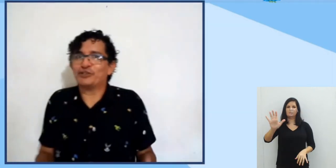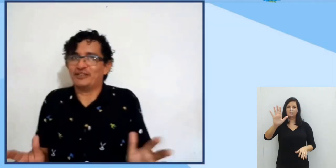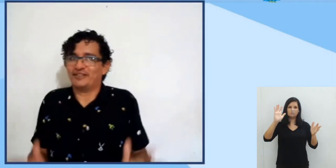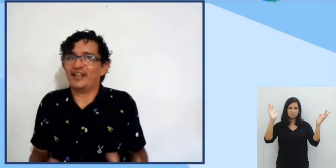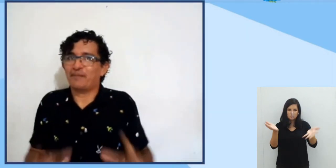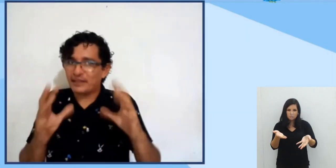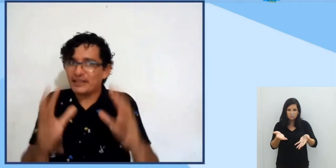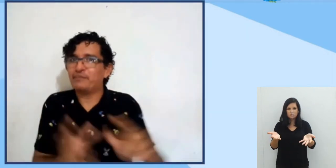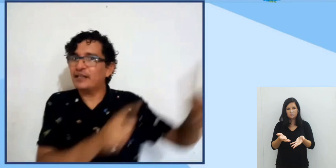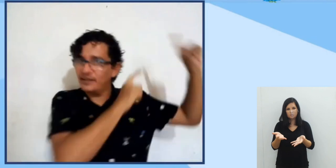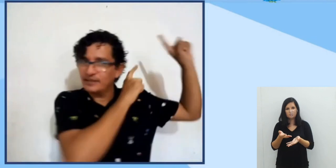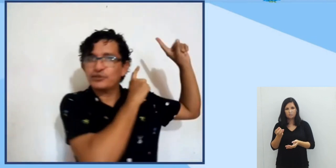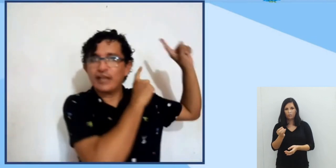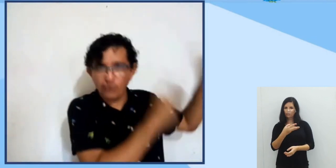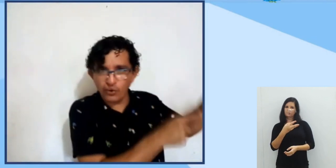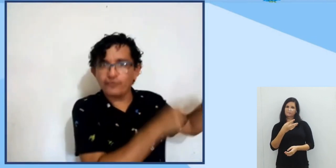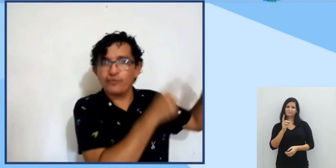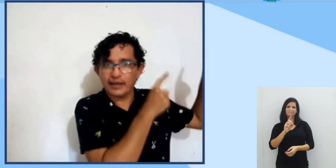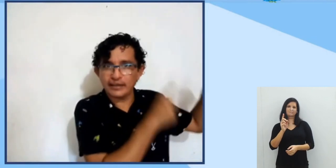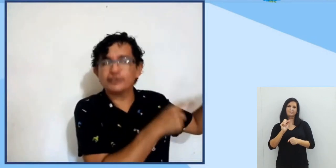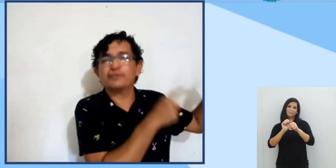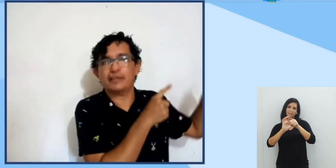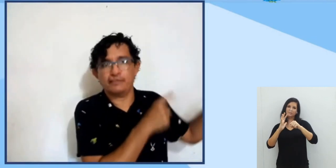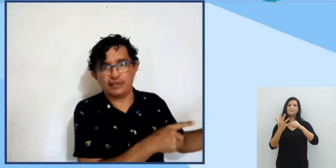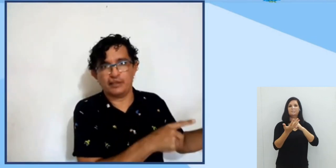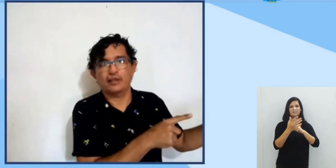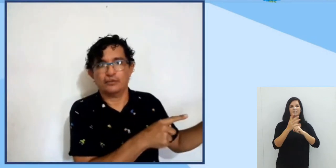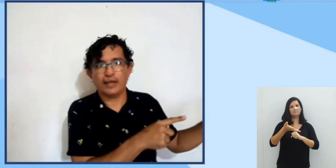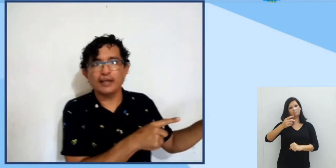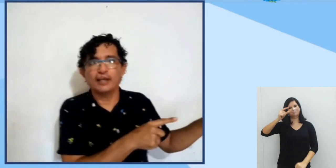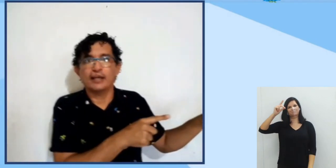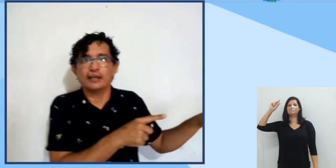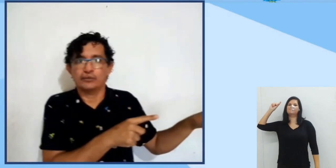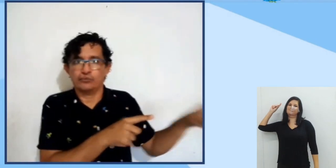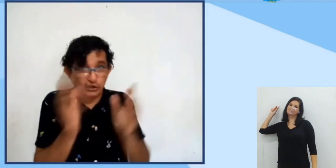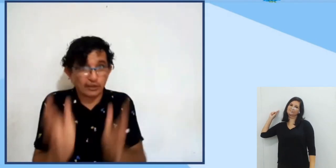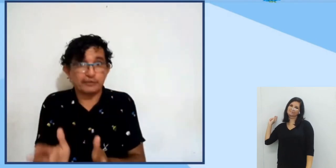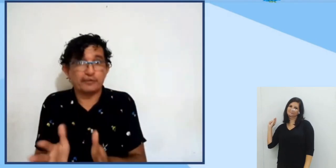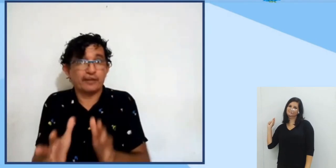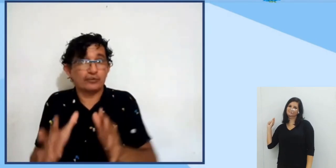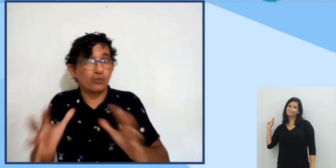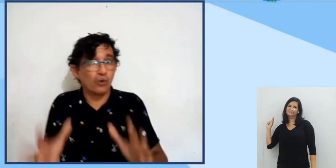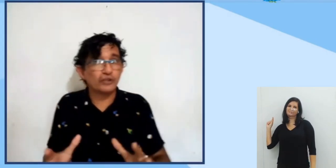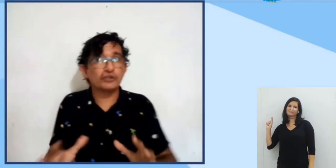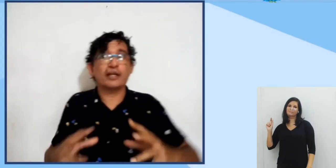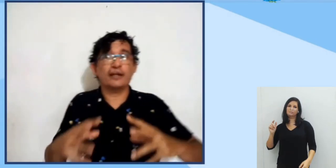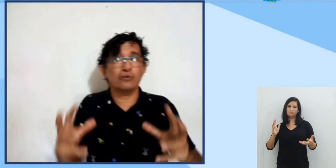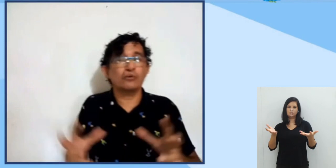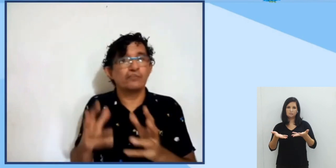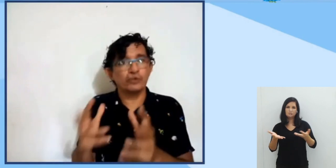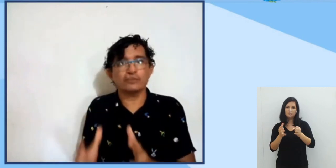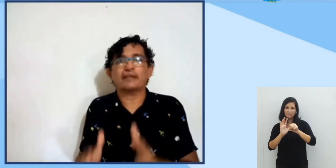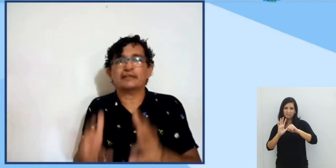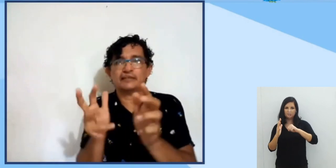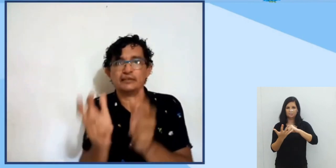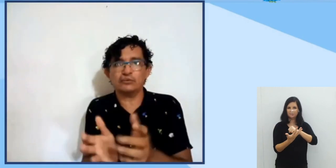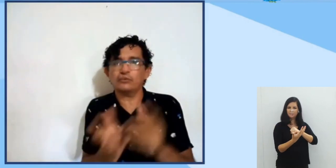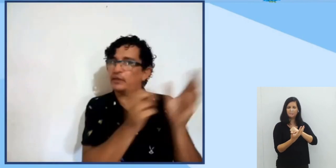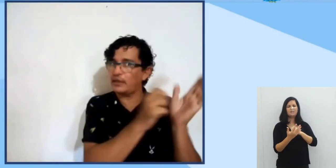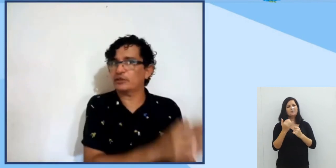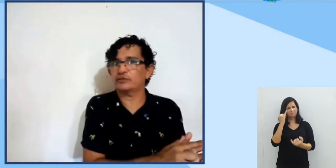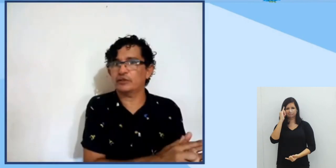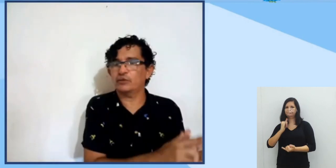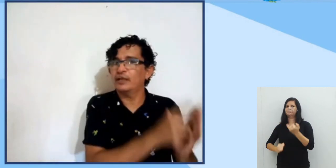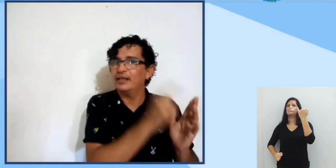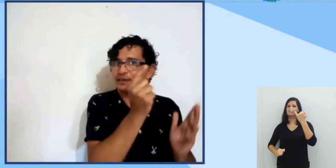de hoje, né? A pandemia, já houve uma grande pandemia, né? O que estamos vivendo hoje é algo muito parecido